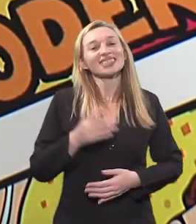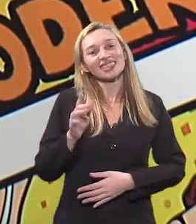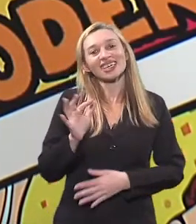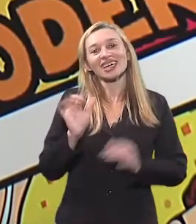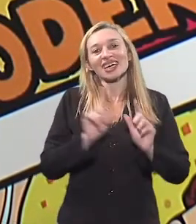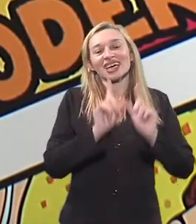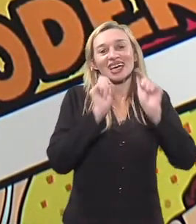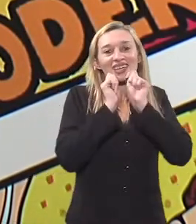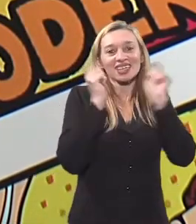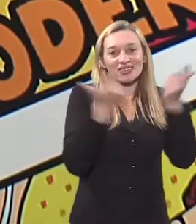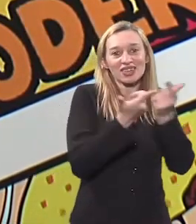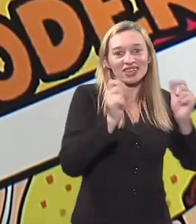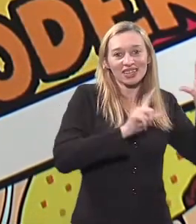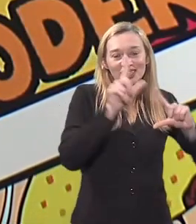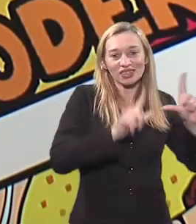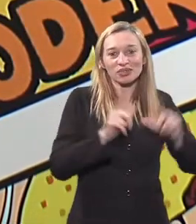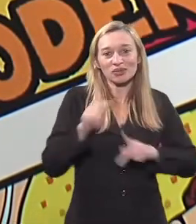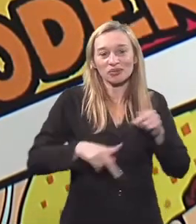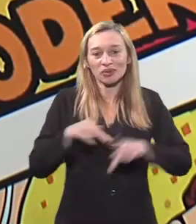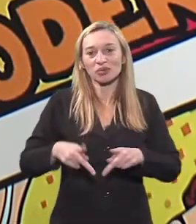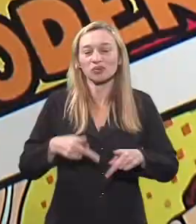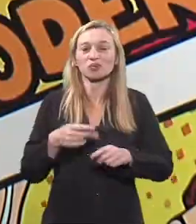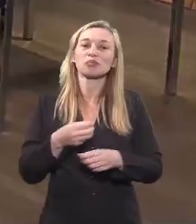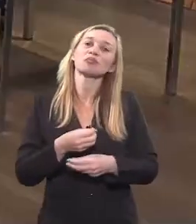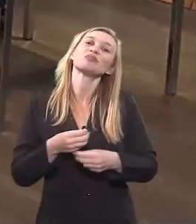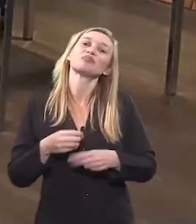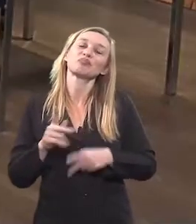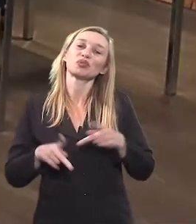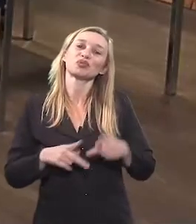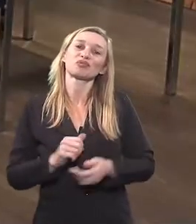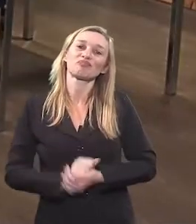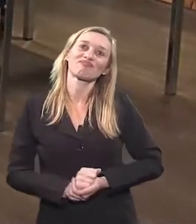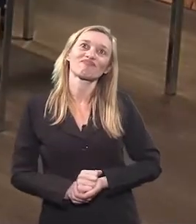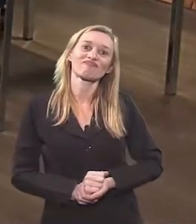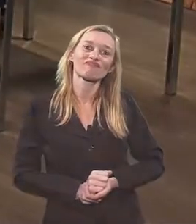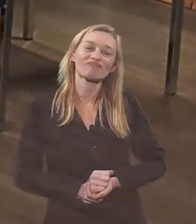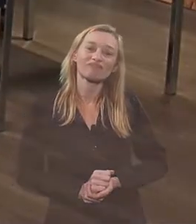alerj.rj.gov.br. TV Alerj, o canal do povo.